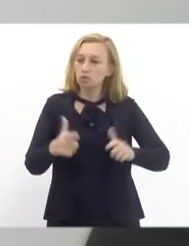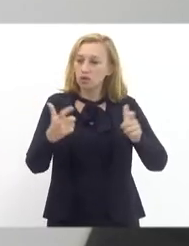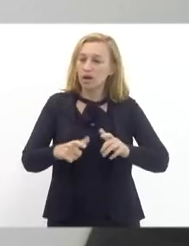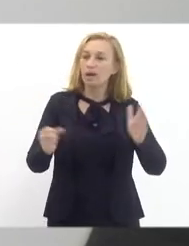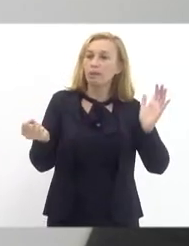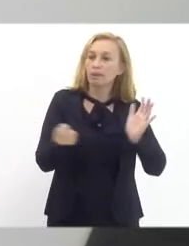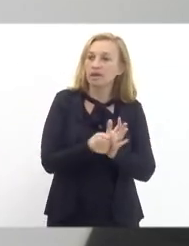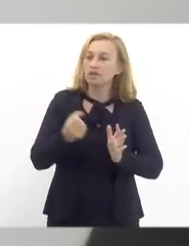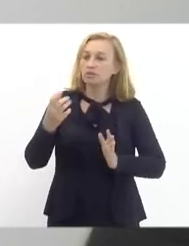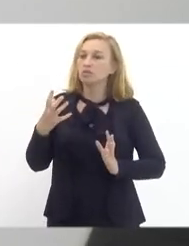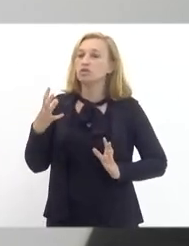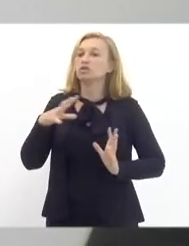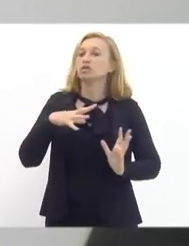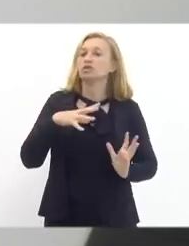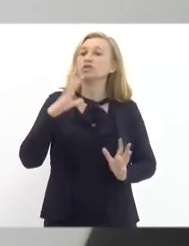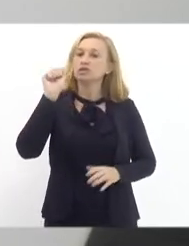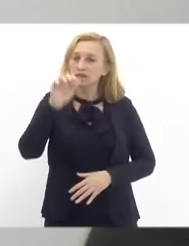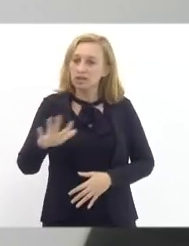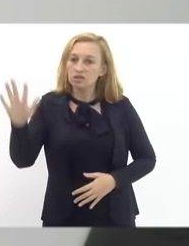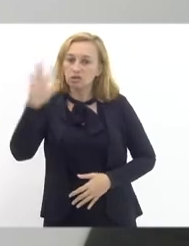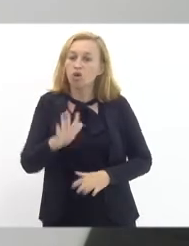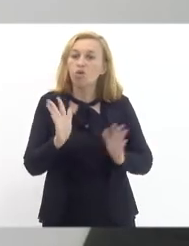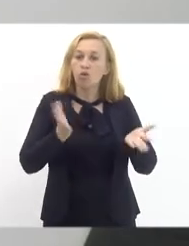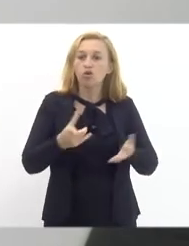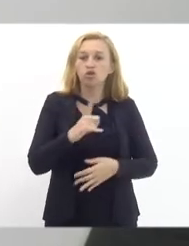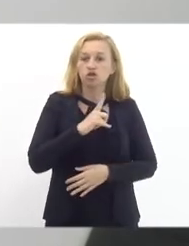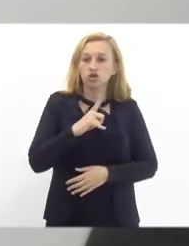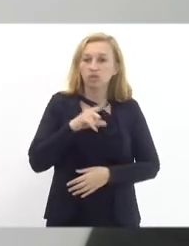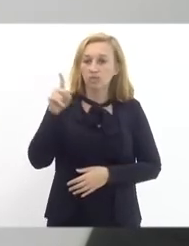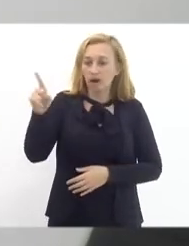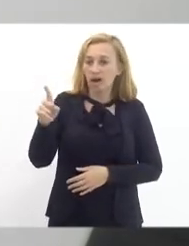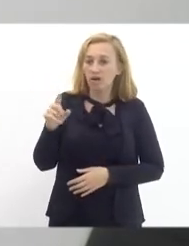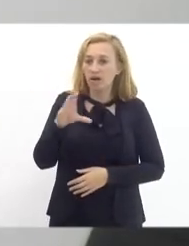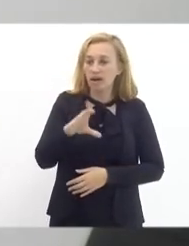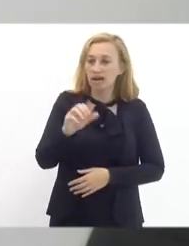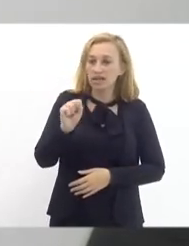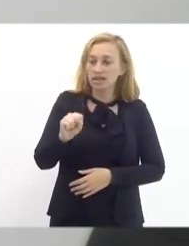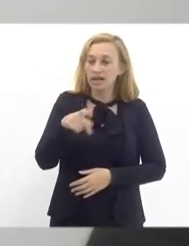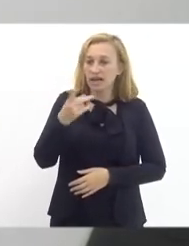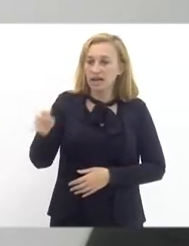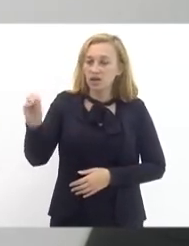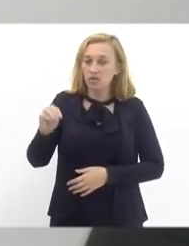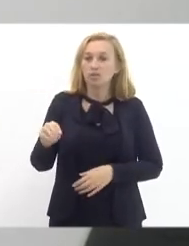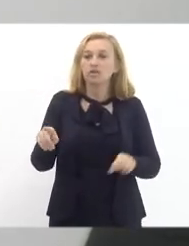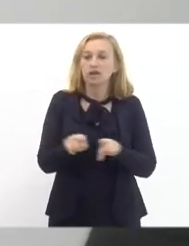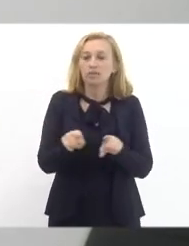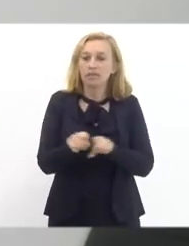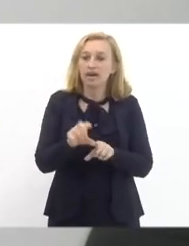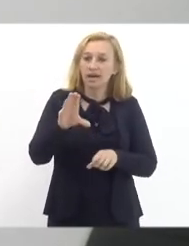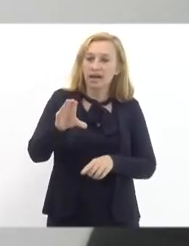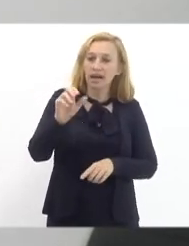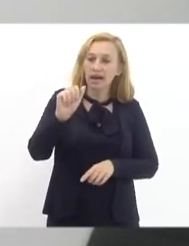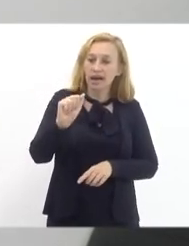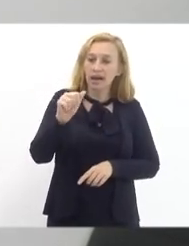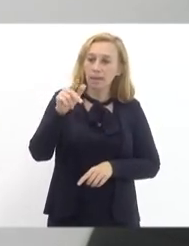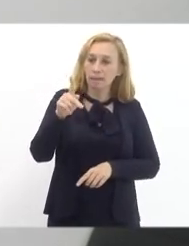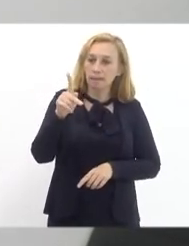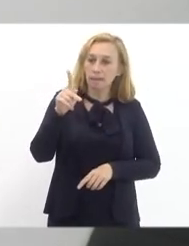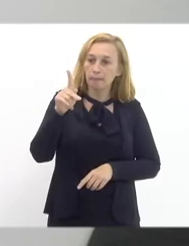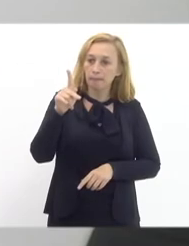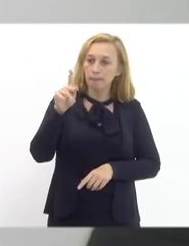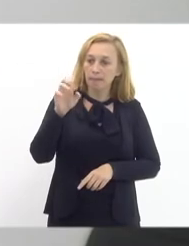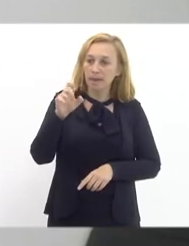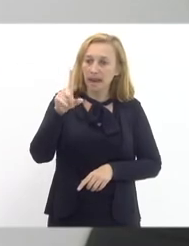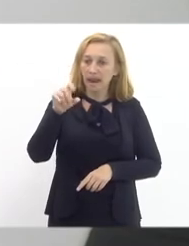importância desse patrimônio. Hoje nós temos lá o casarão e a capela. Perdemos já a senzala,